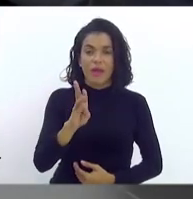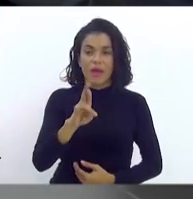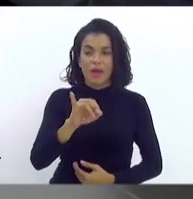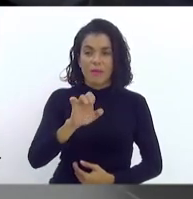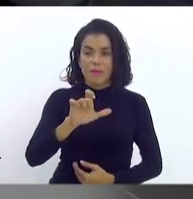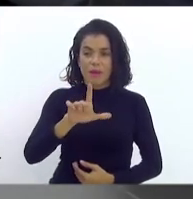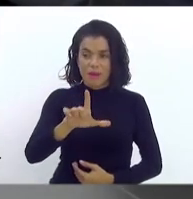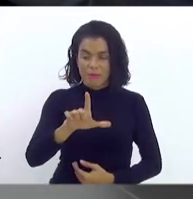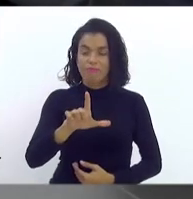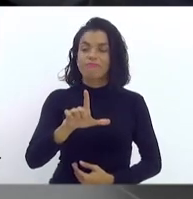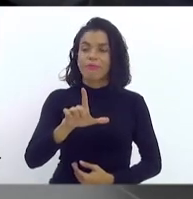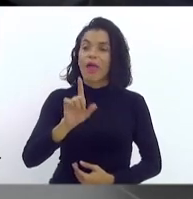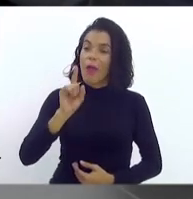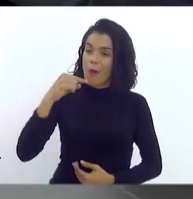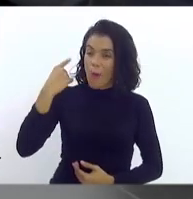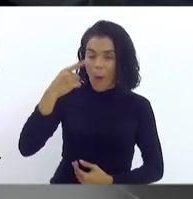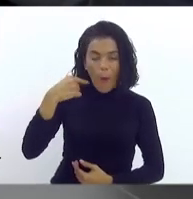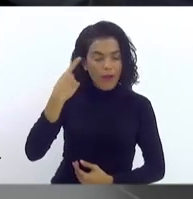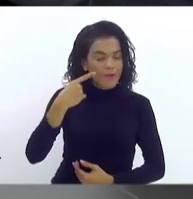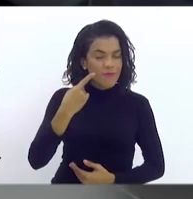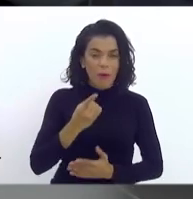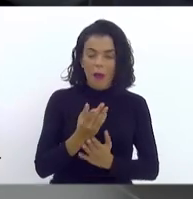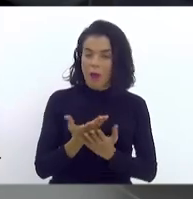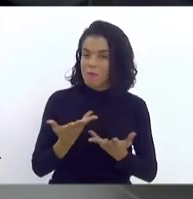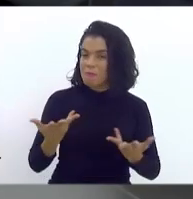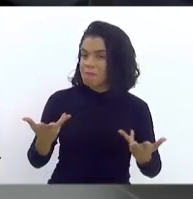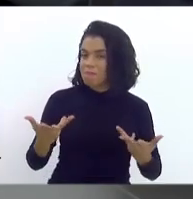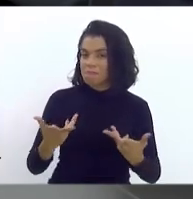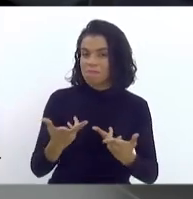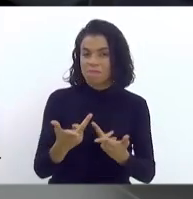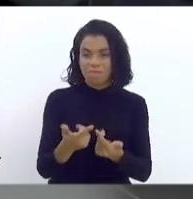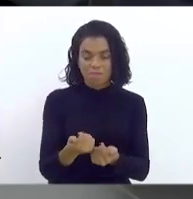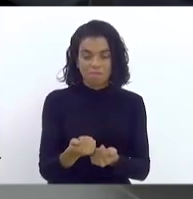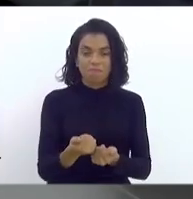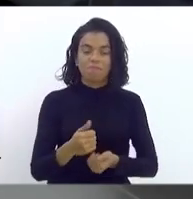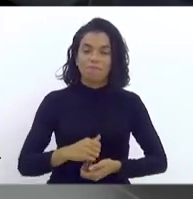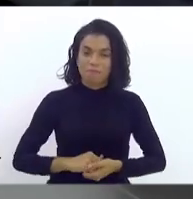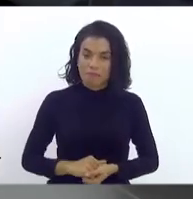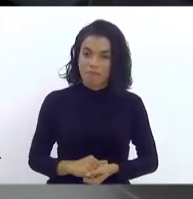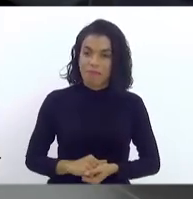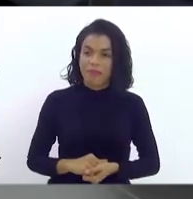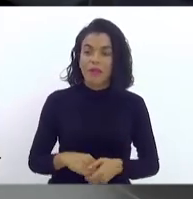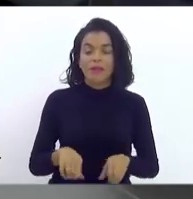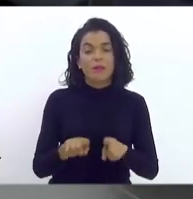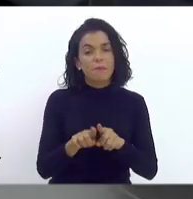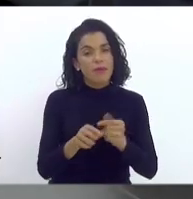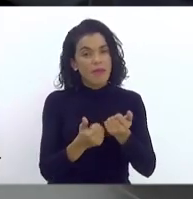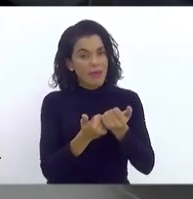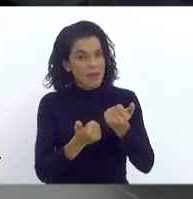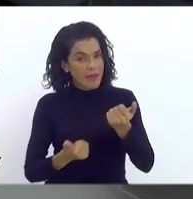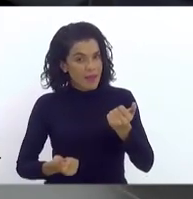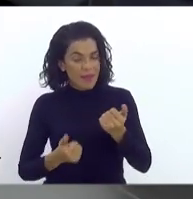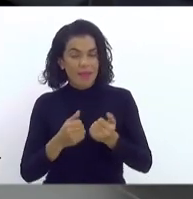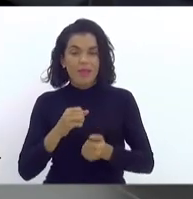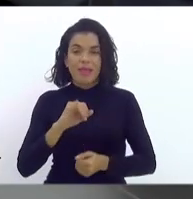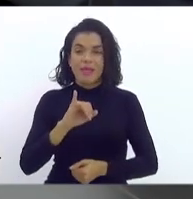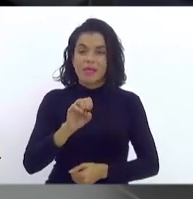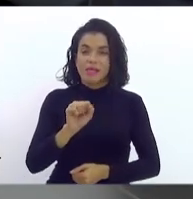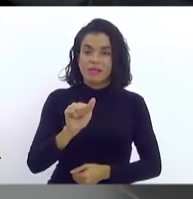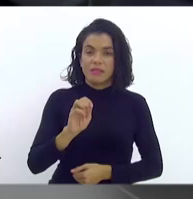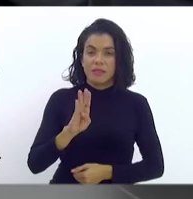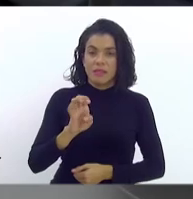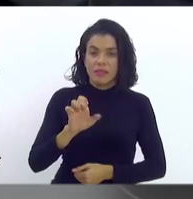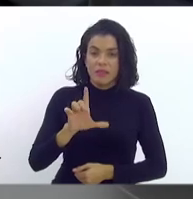Um advogado fora da curva, né? Entendeu? Obrigado. Parabéns. Também a sua assessora, Isabel, né?